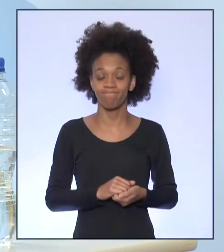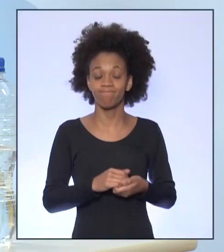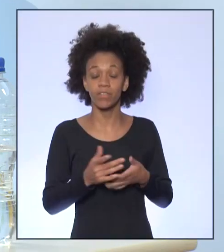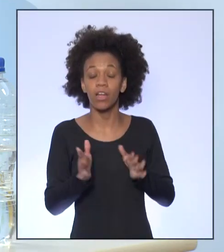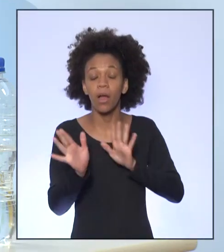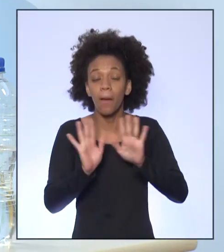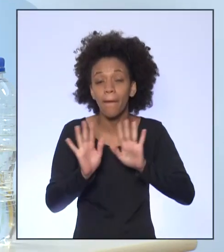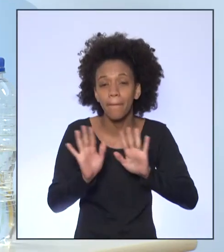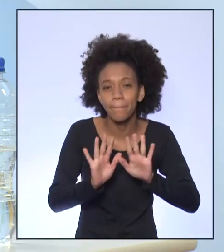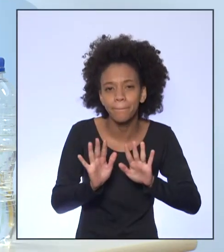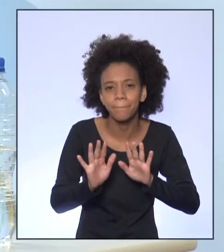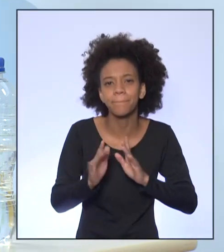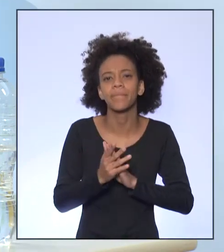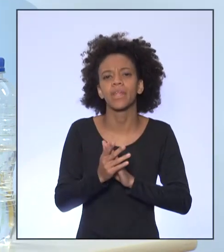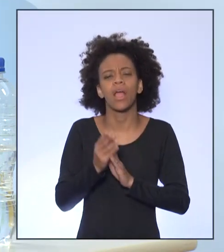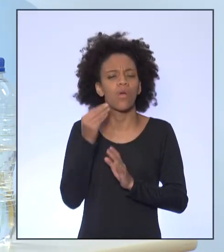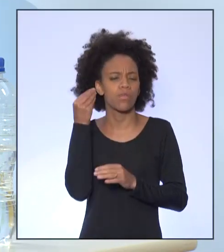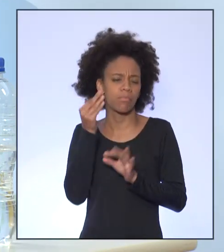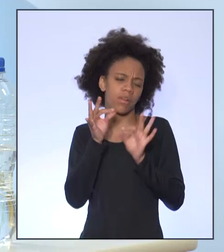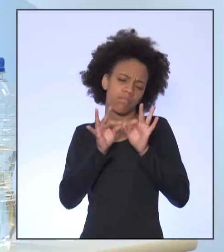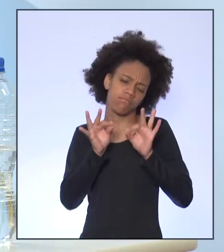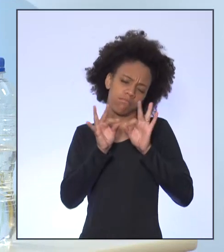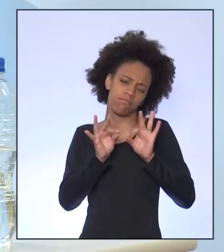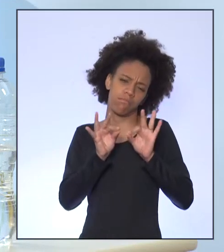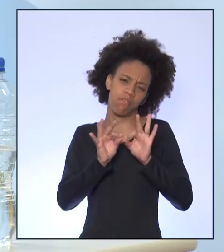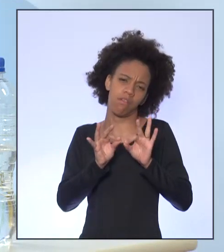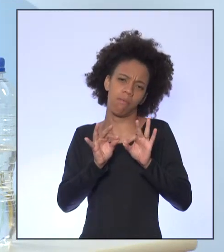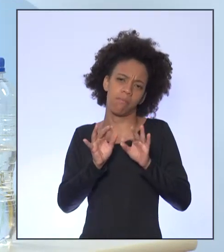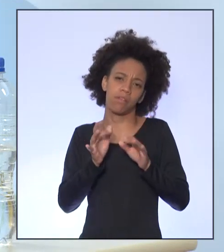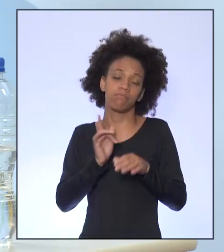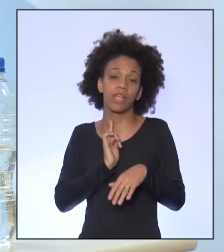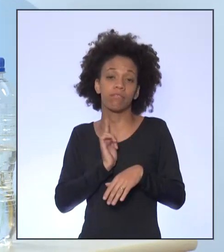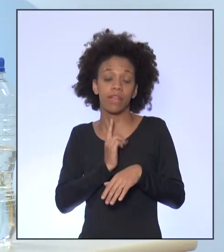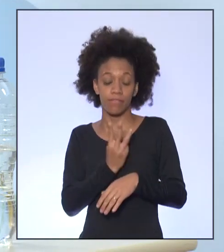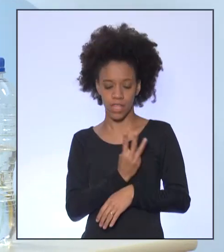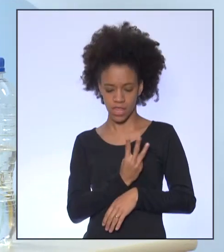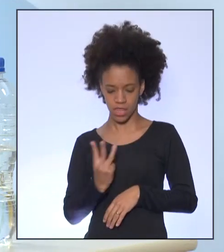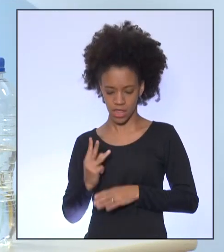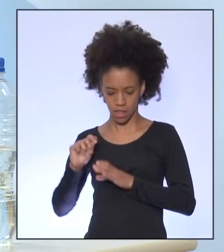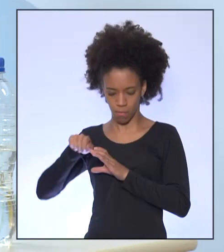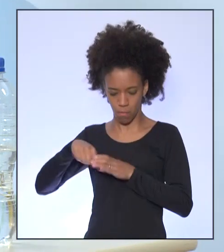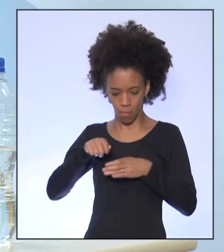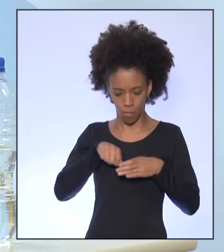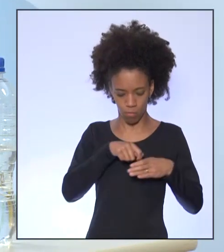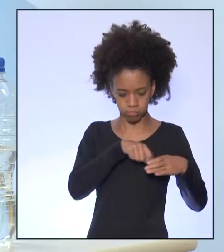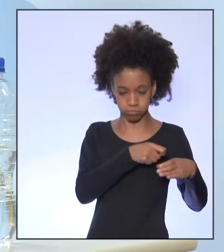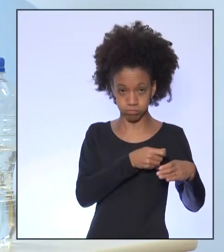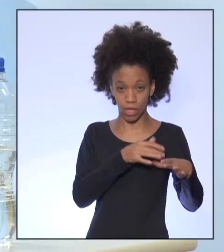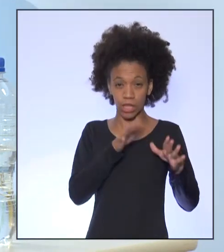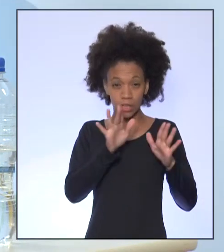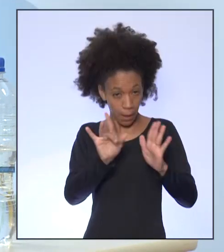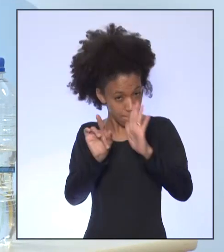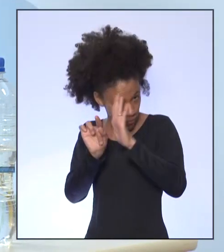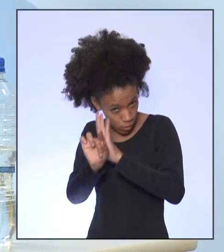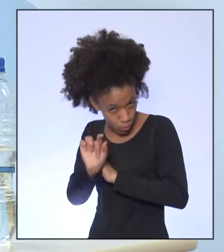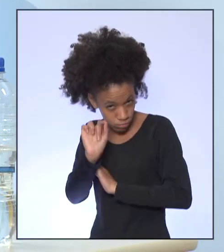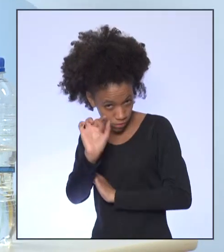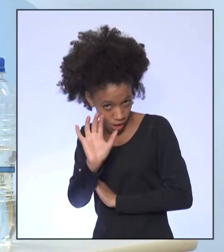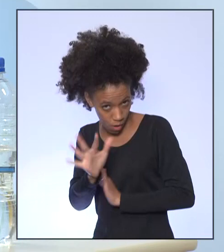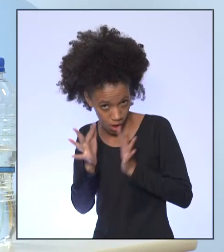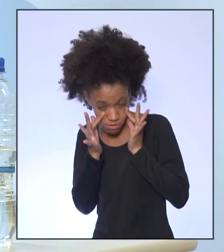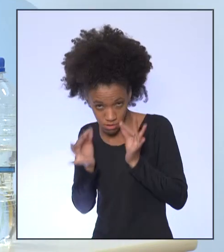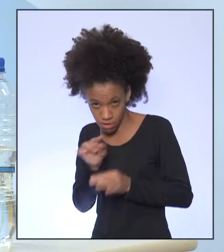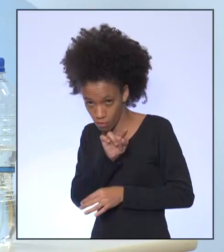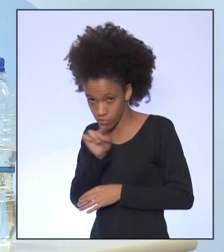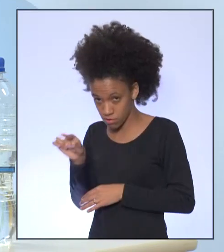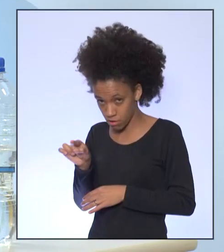Pessoal, então foi um experimento bem simples, né, onde a gente teve ali 3 misturas. Então, a pergunta é a seguinte, para vocês